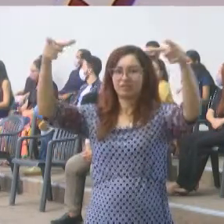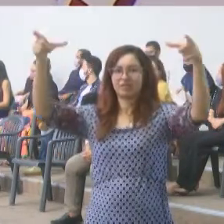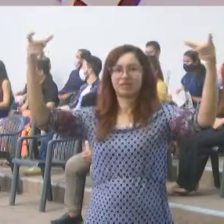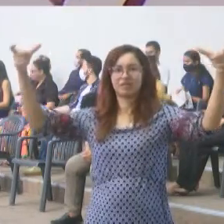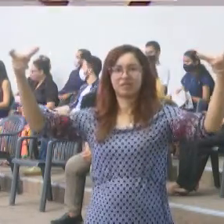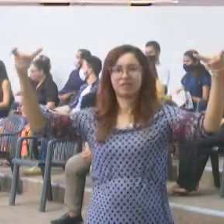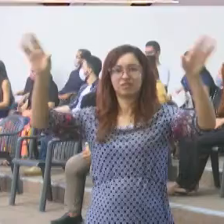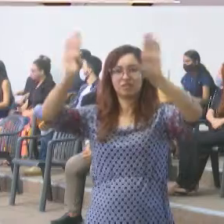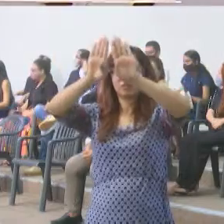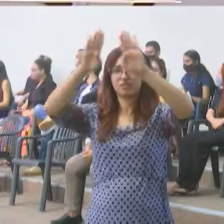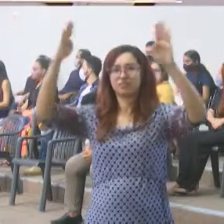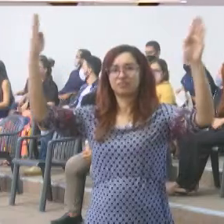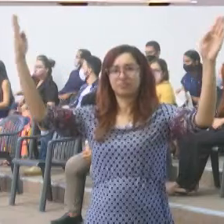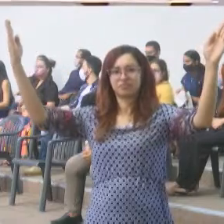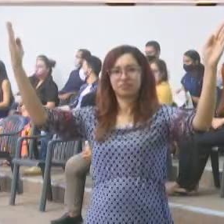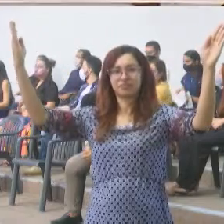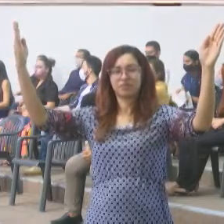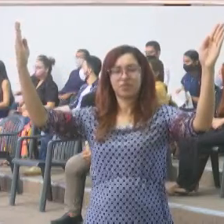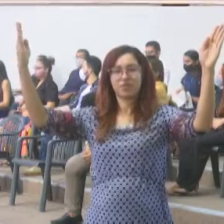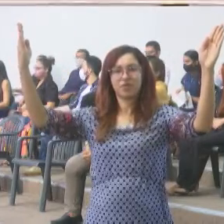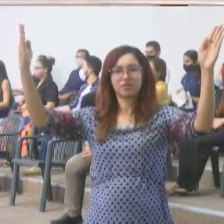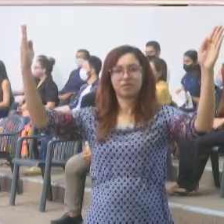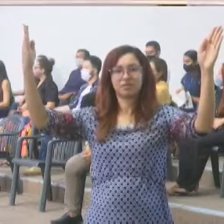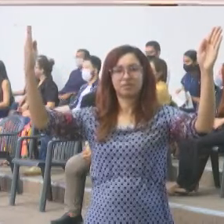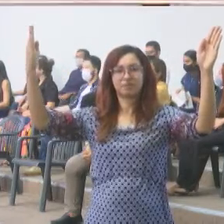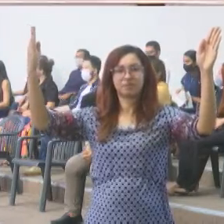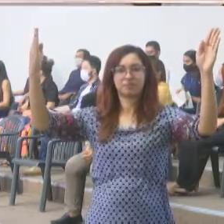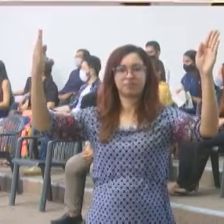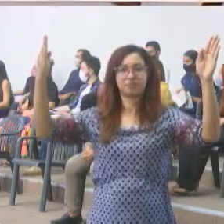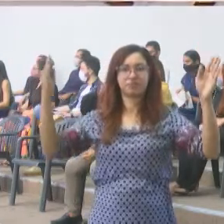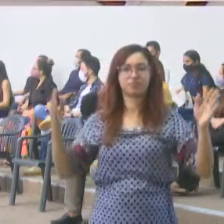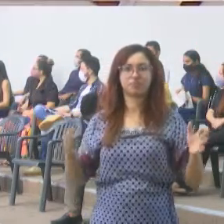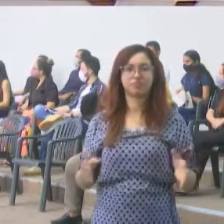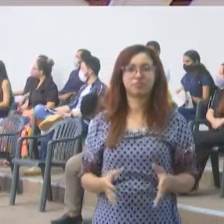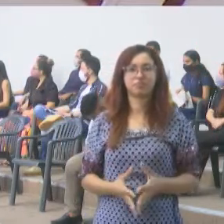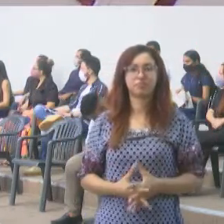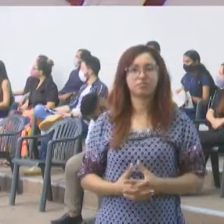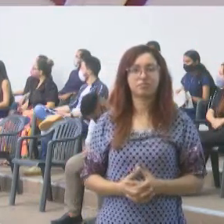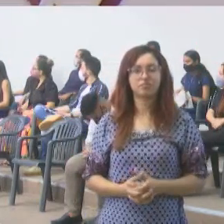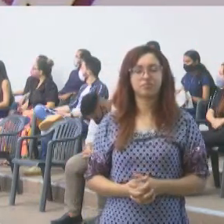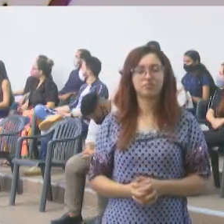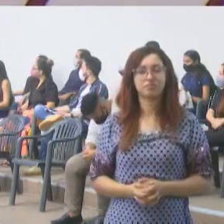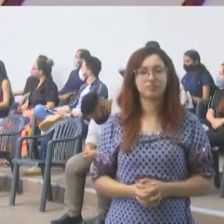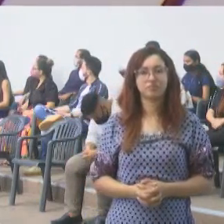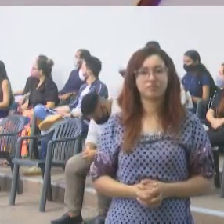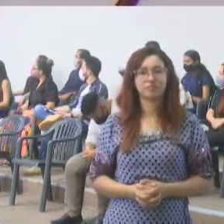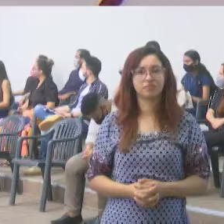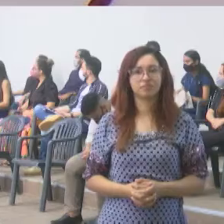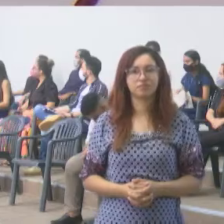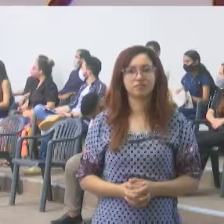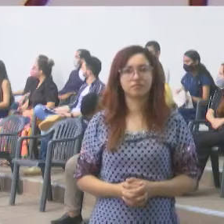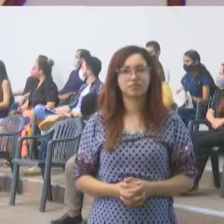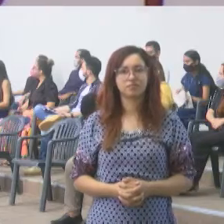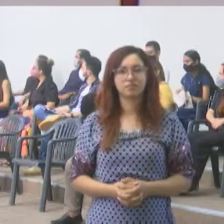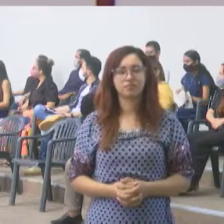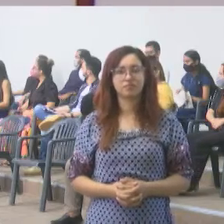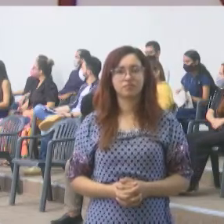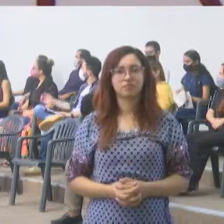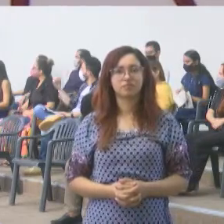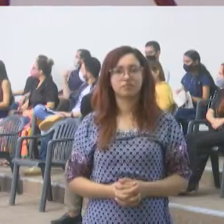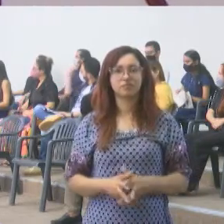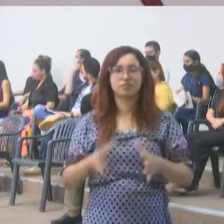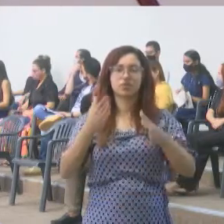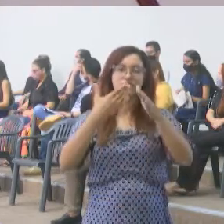um anfiteatro. Eles não tinham naquela época o sistema de apelação, de corte, de tribunais que nós temos hoje. Então toda